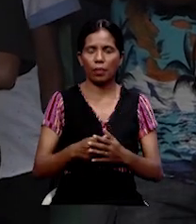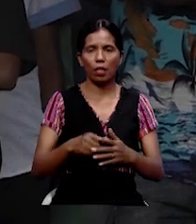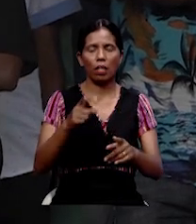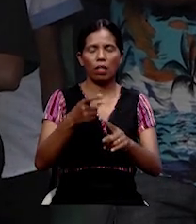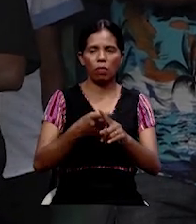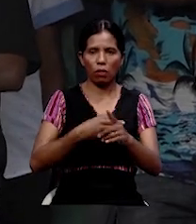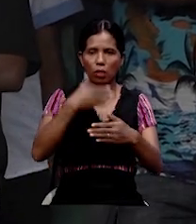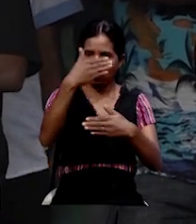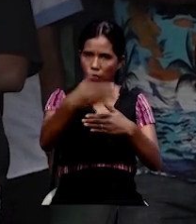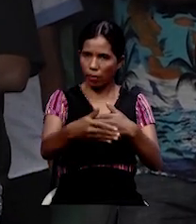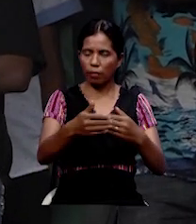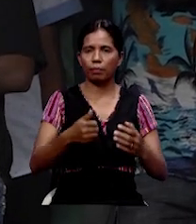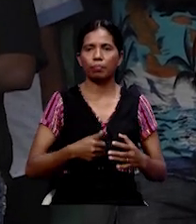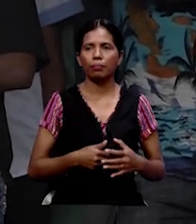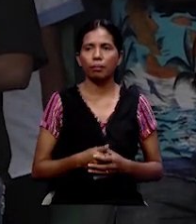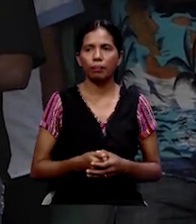hirat limai.